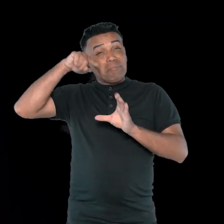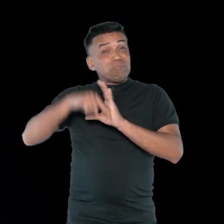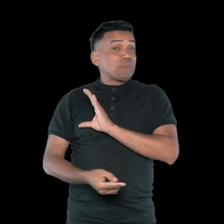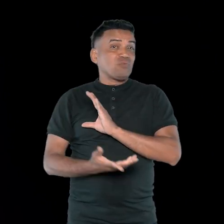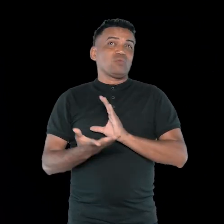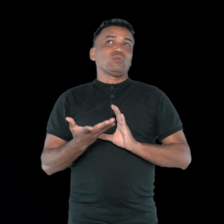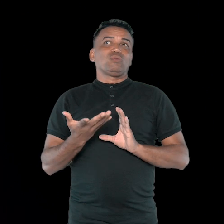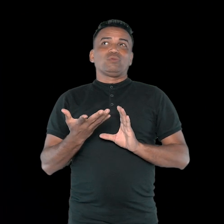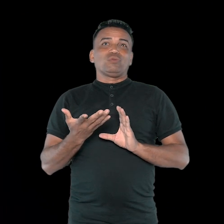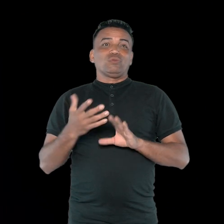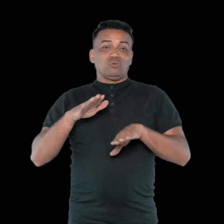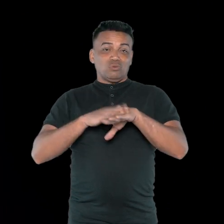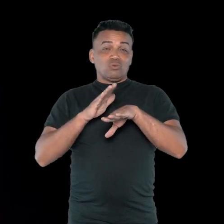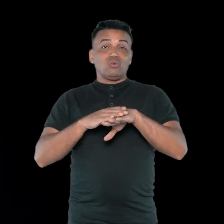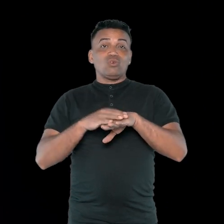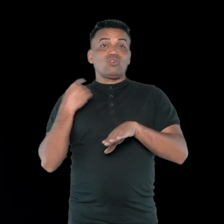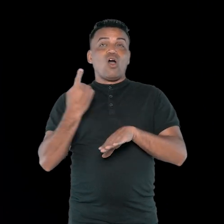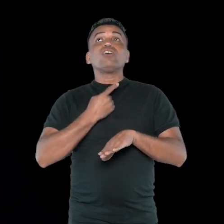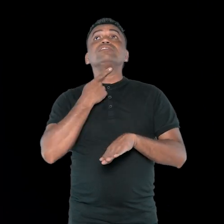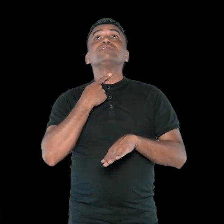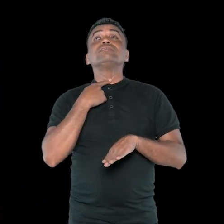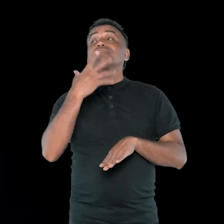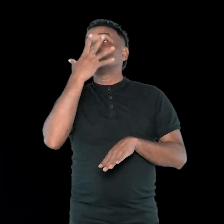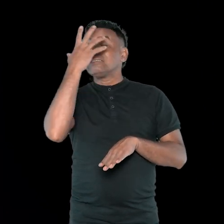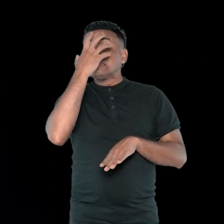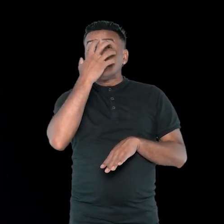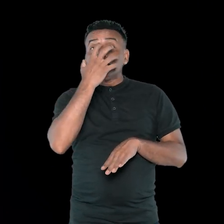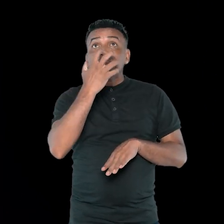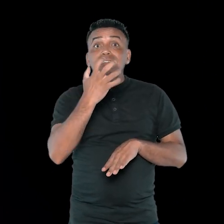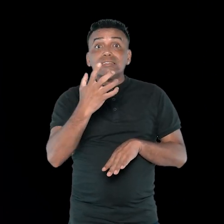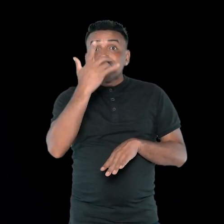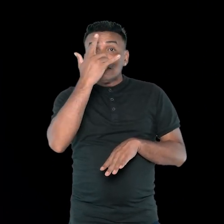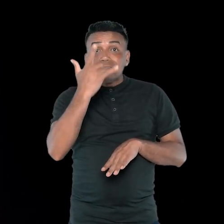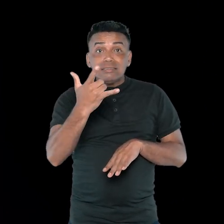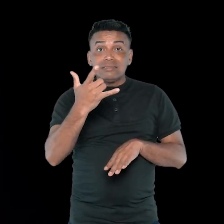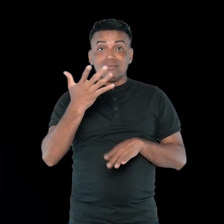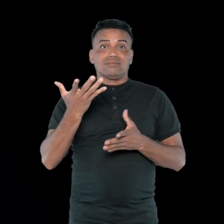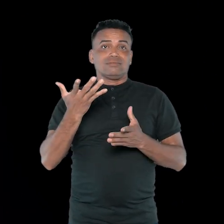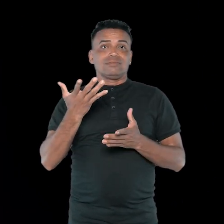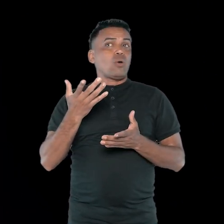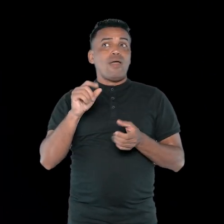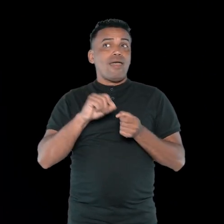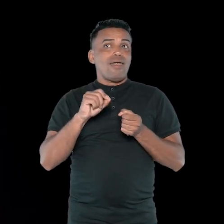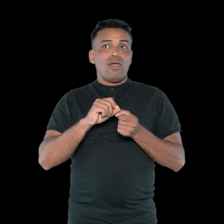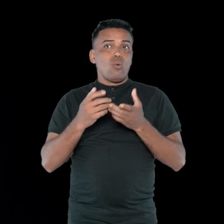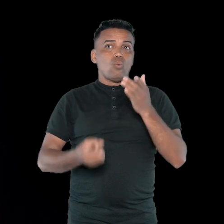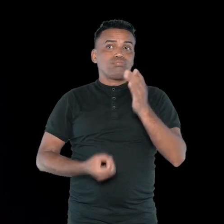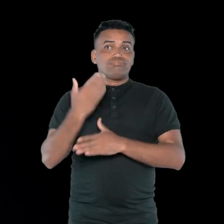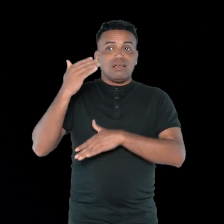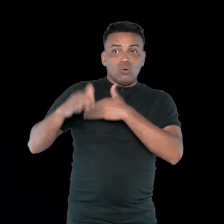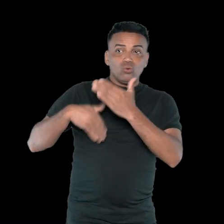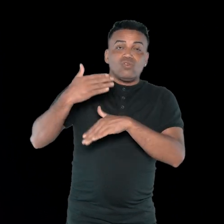absolutizar o nosso desejo, né? A gente investir toda a nossa libido em algo. É uma construção que a gente percebe que é um